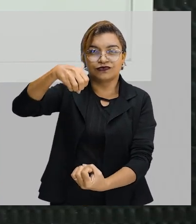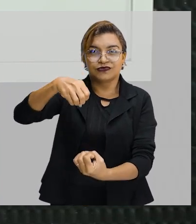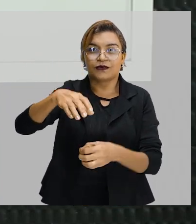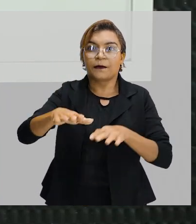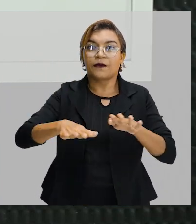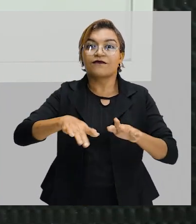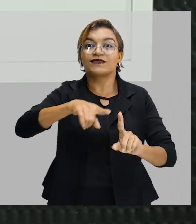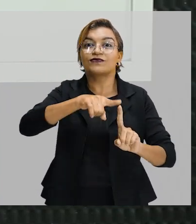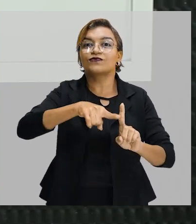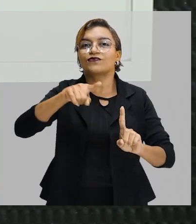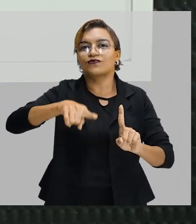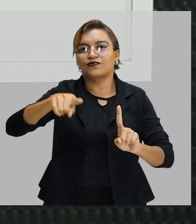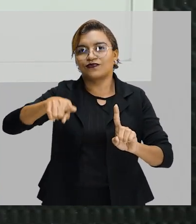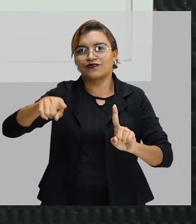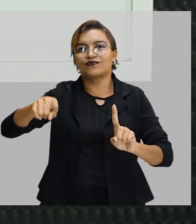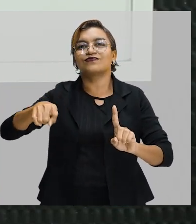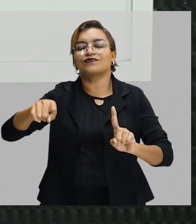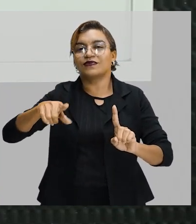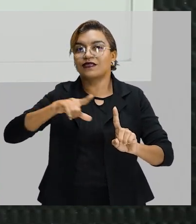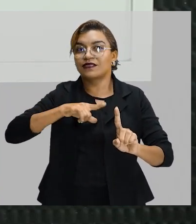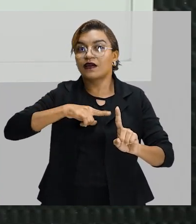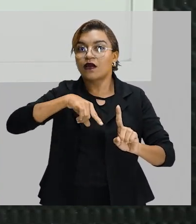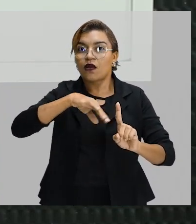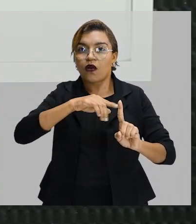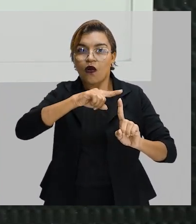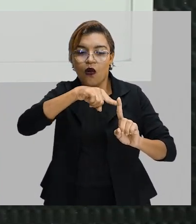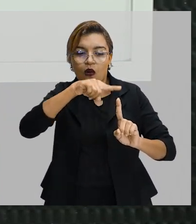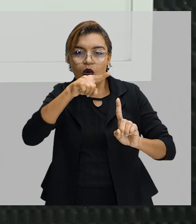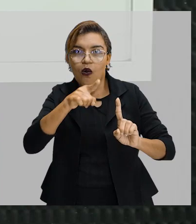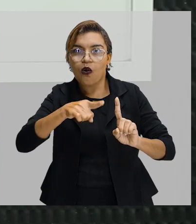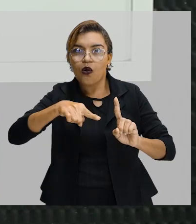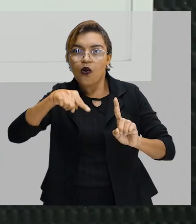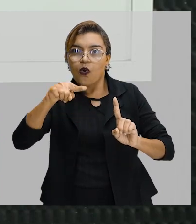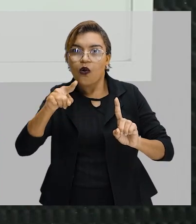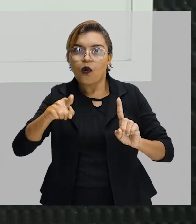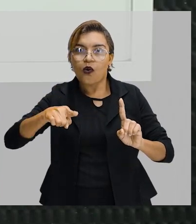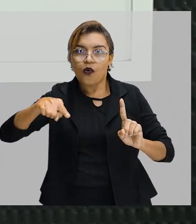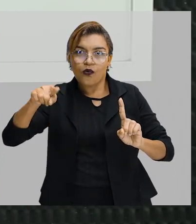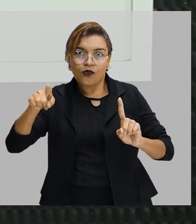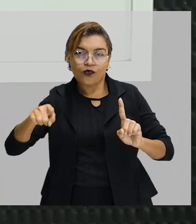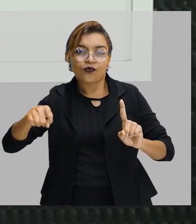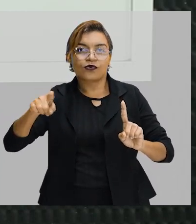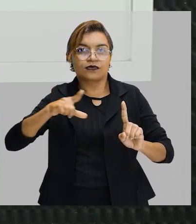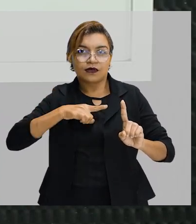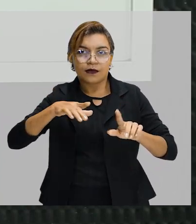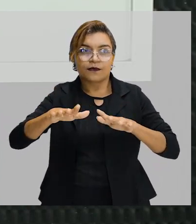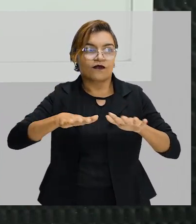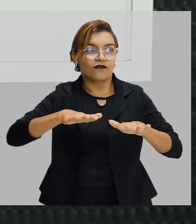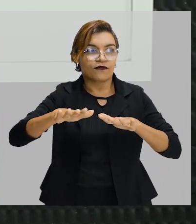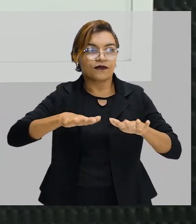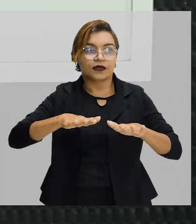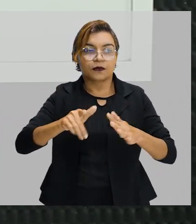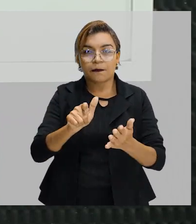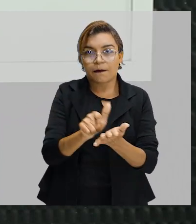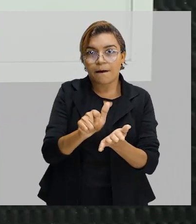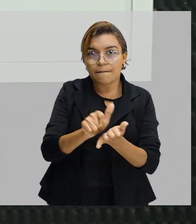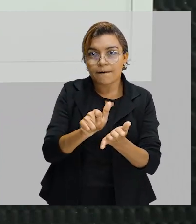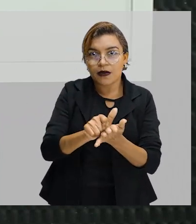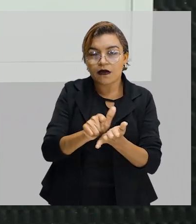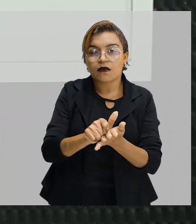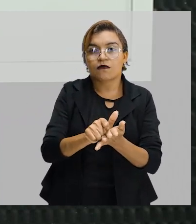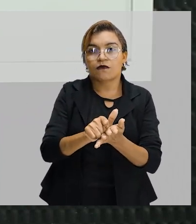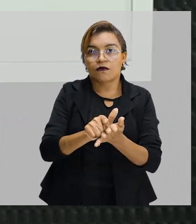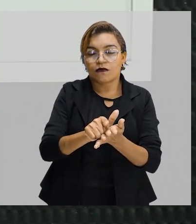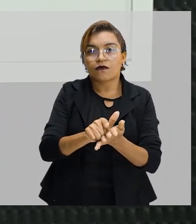movimento ondulatório, certo? Ele vai desenhando essa onda, tá ok? Então ele está em movimento, esse papel aqui, ó, né? Ele